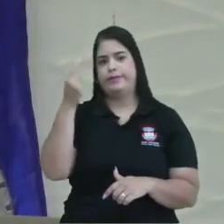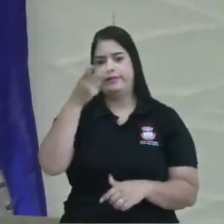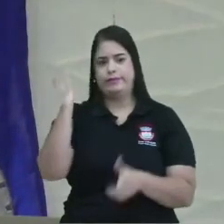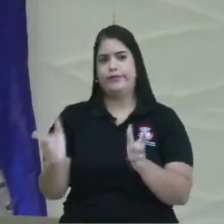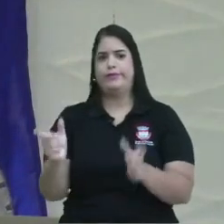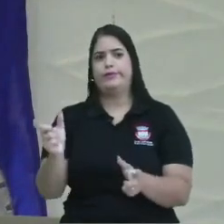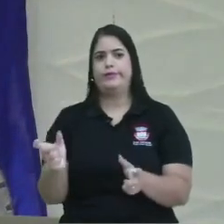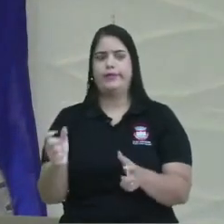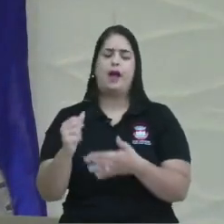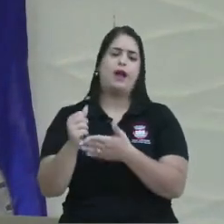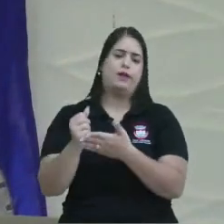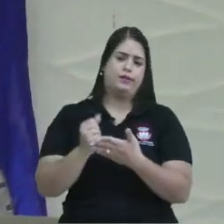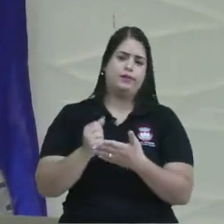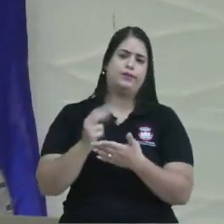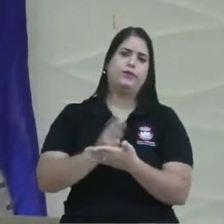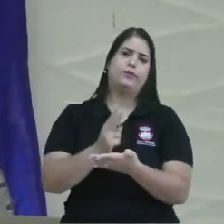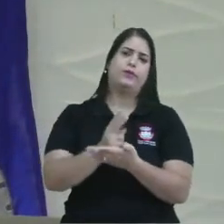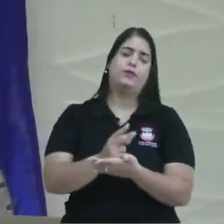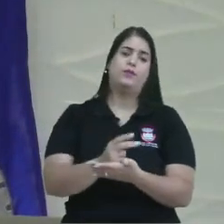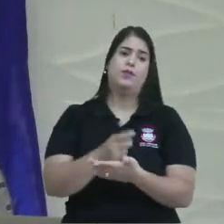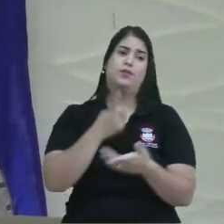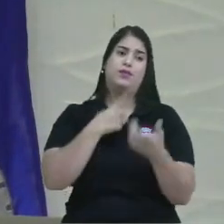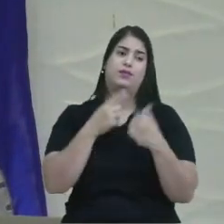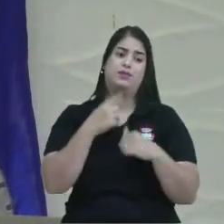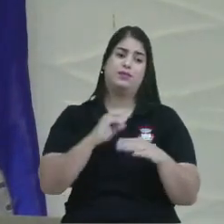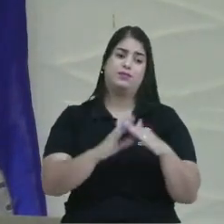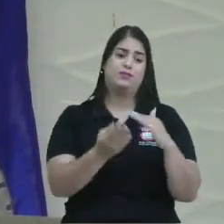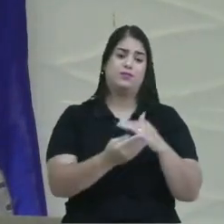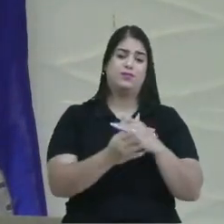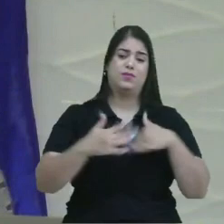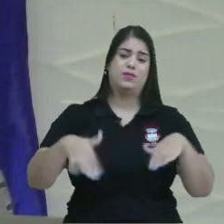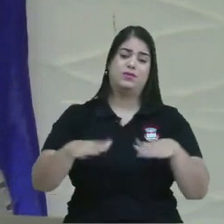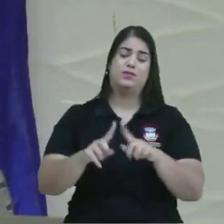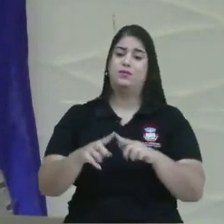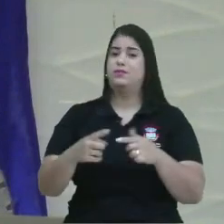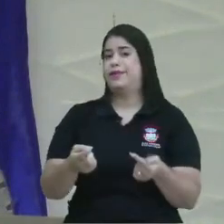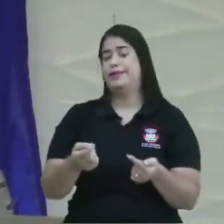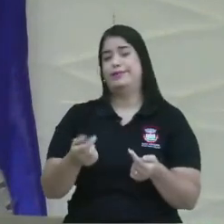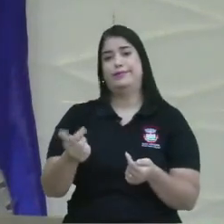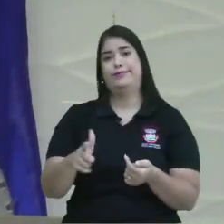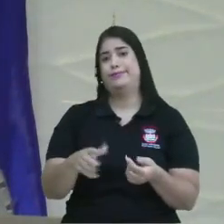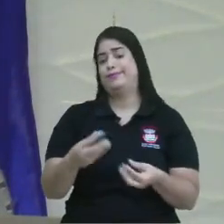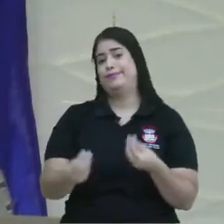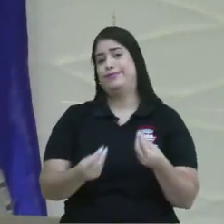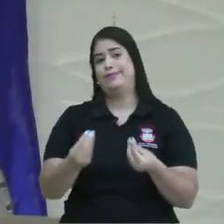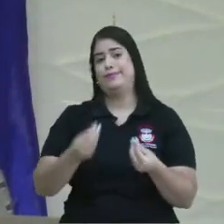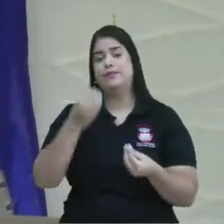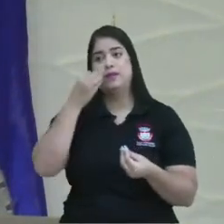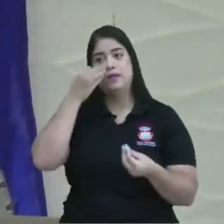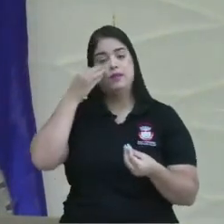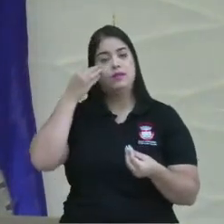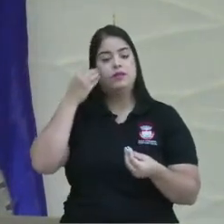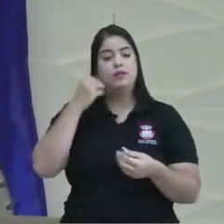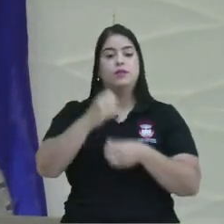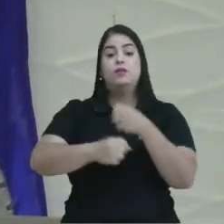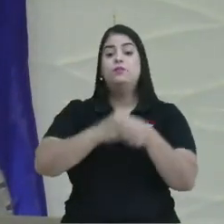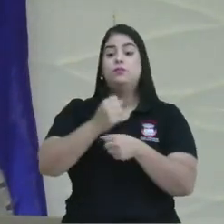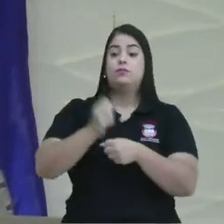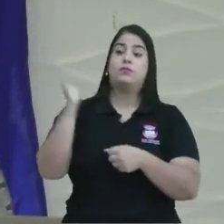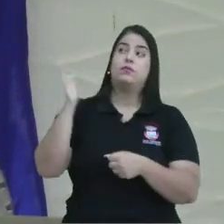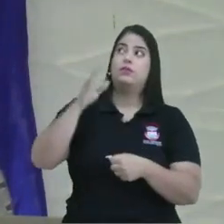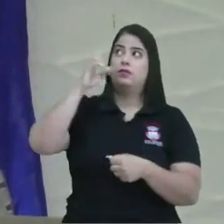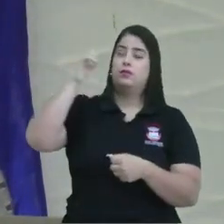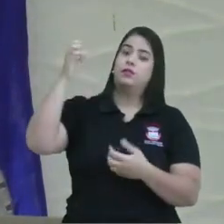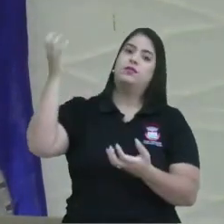queria fazer em todos os bairros, mas, infelizmente, sou limitada, não tenho como fazer todos os bairros. E o ano que vem, se Deus quiser, a gente